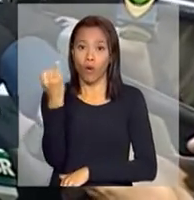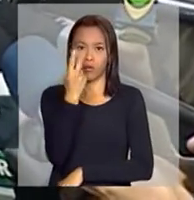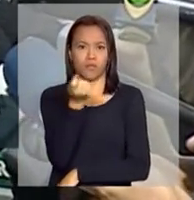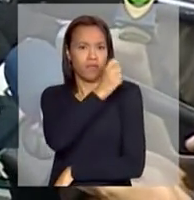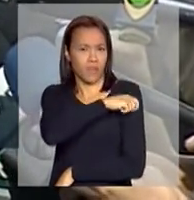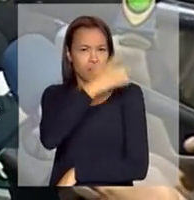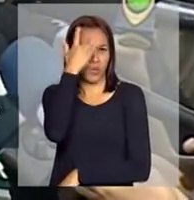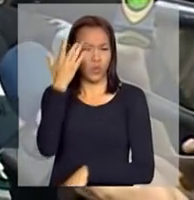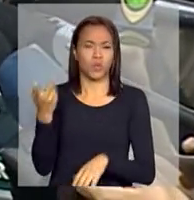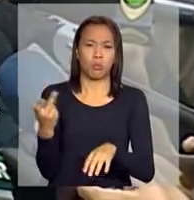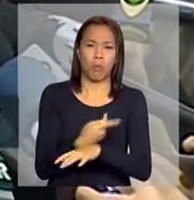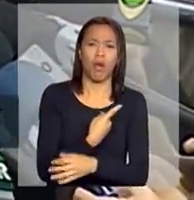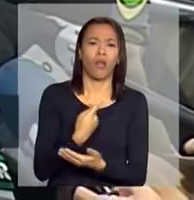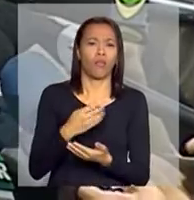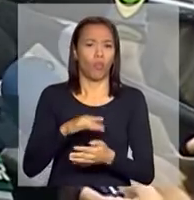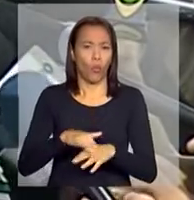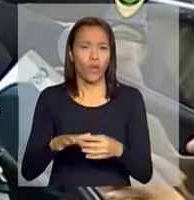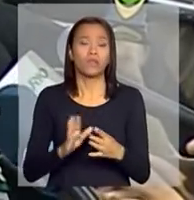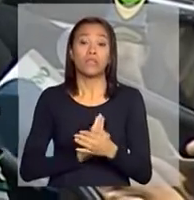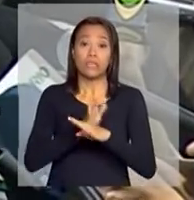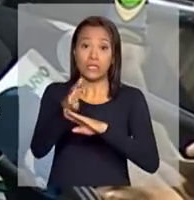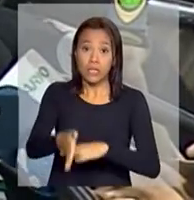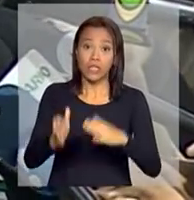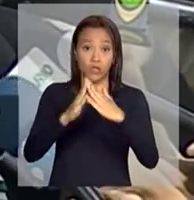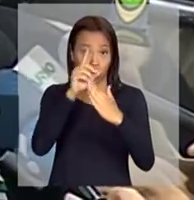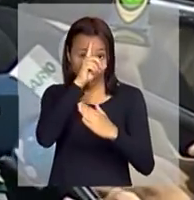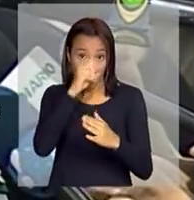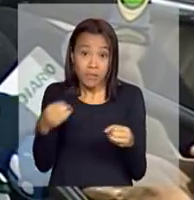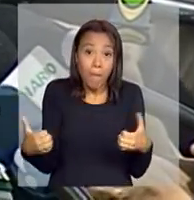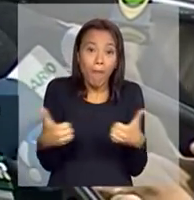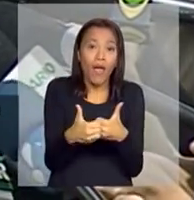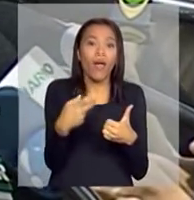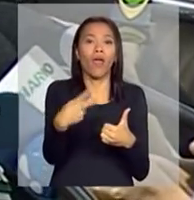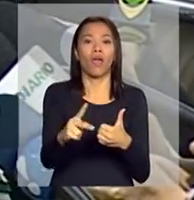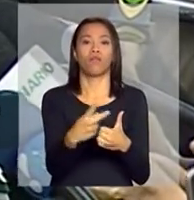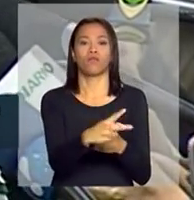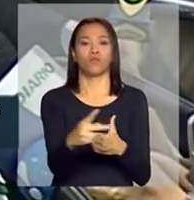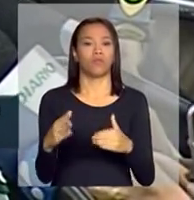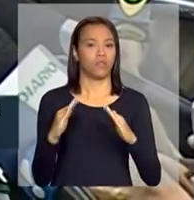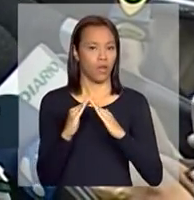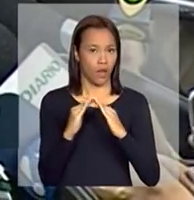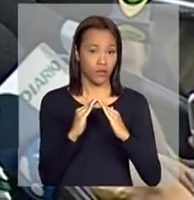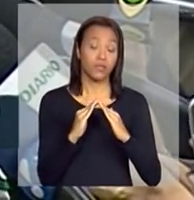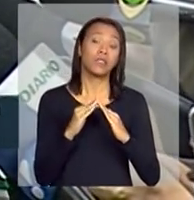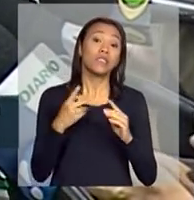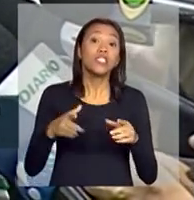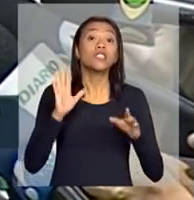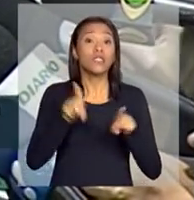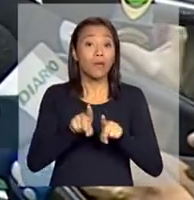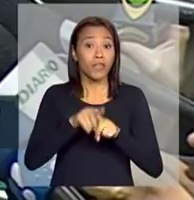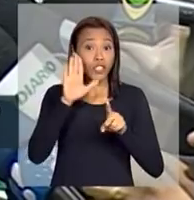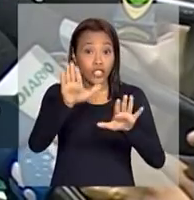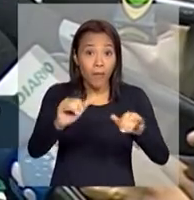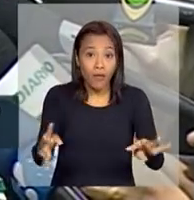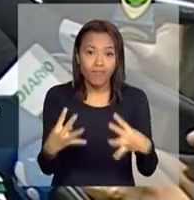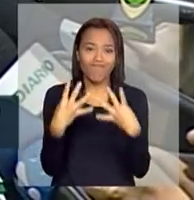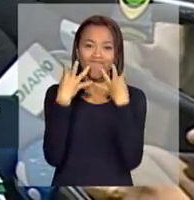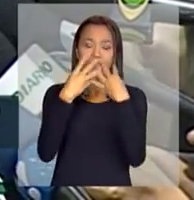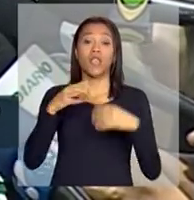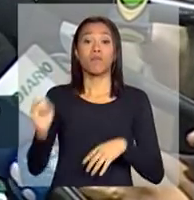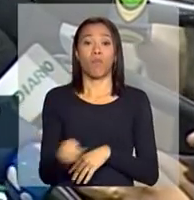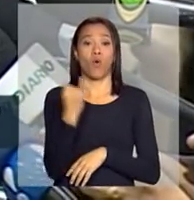com doenças crônicas nas unidades de saúde perto da casa das pessoas. Estamos chamando a atenção para a importância